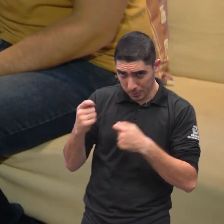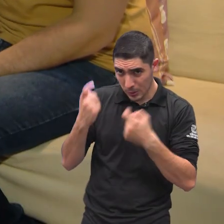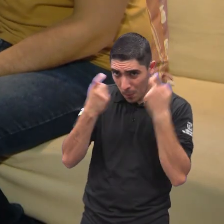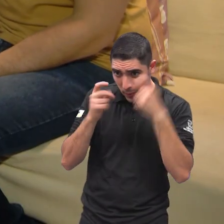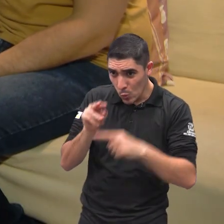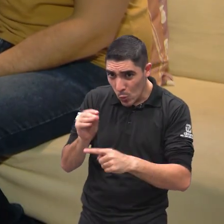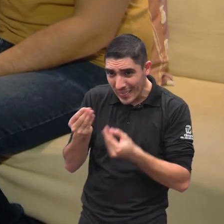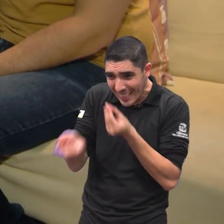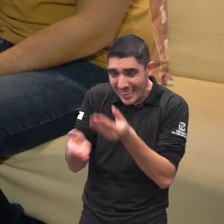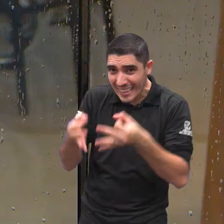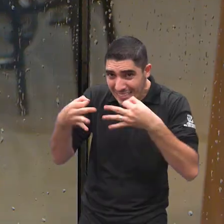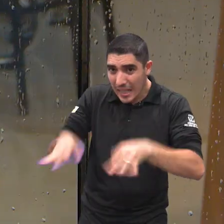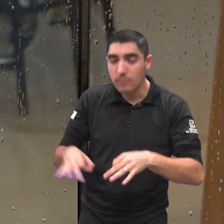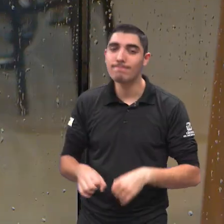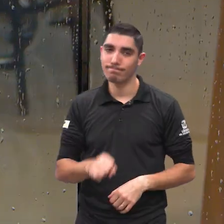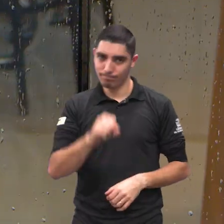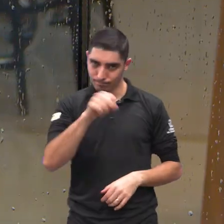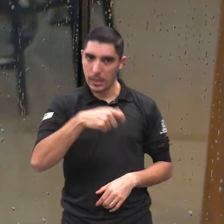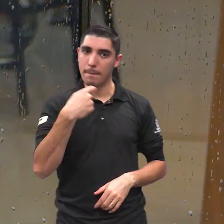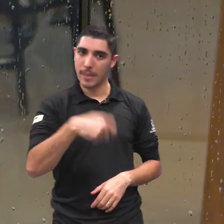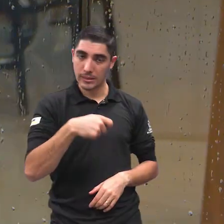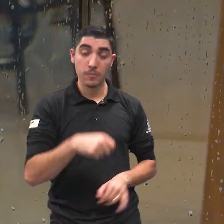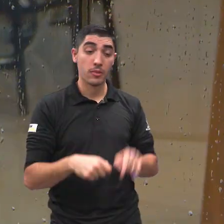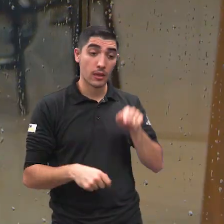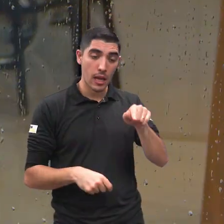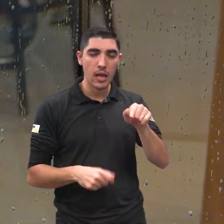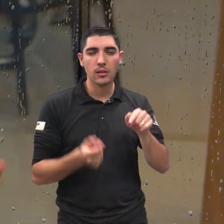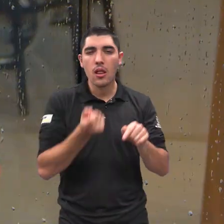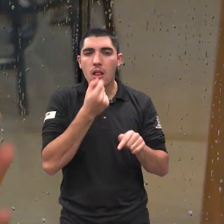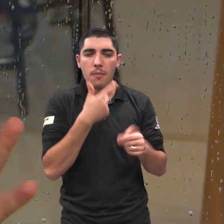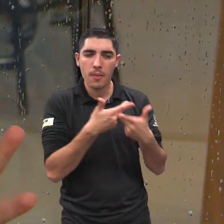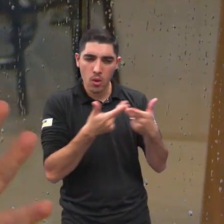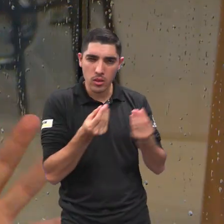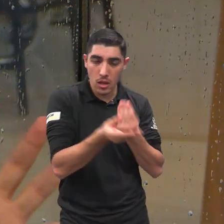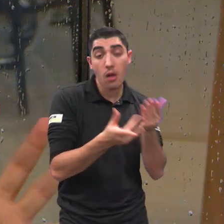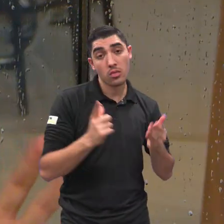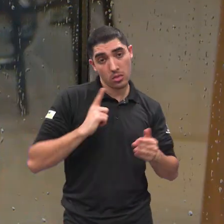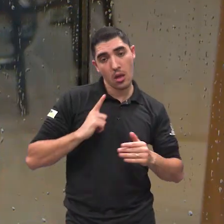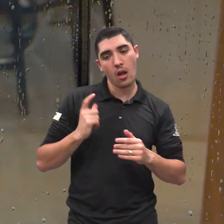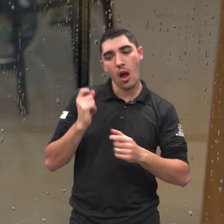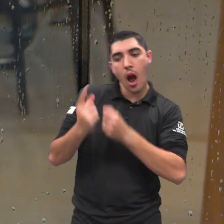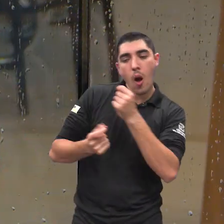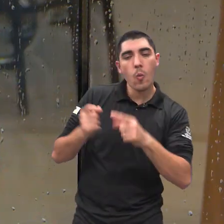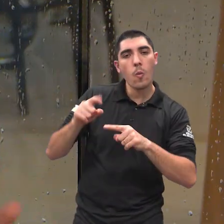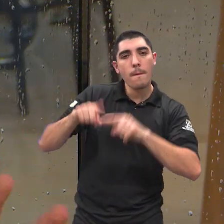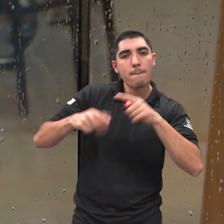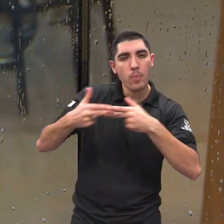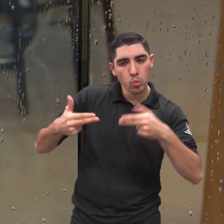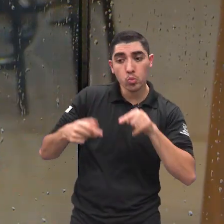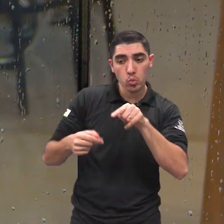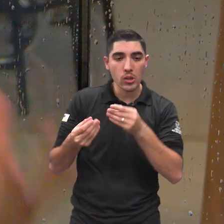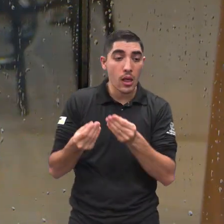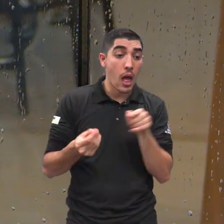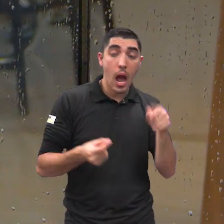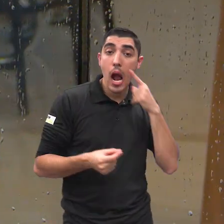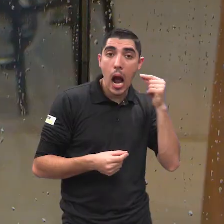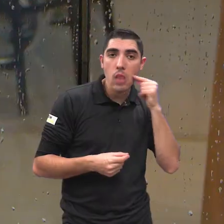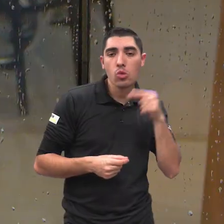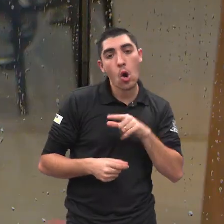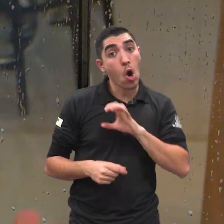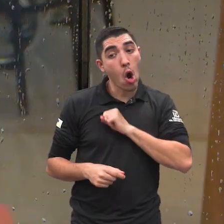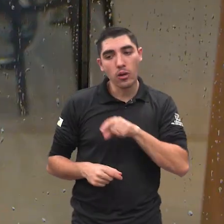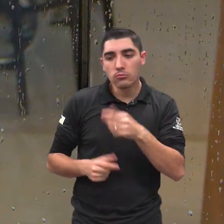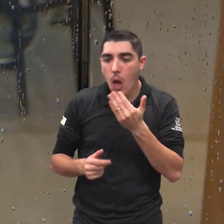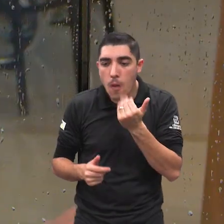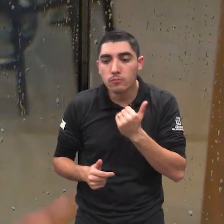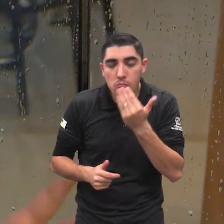também existe? Super. A questão da suplementação para os gatos, hoje em dia existem produtos que são mais aceitos pelos felinos.